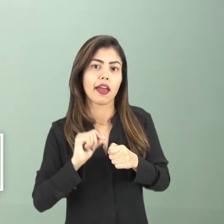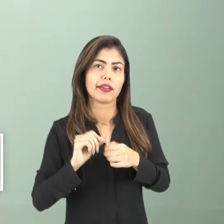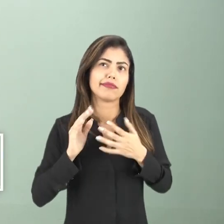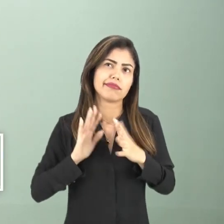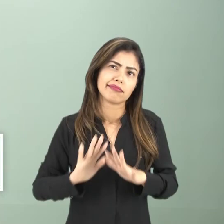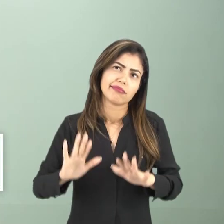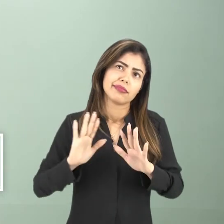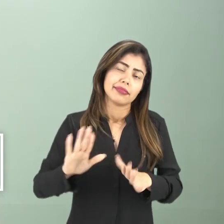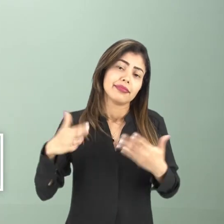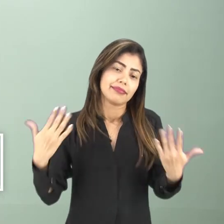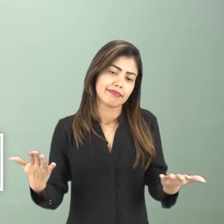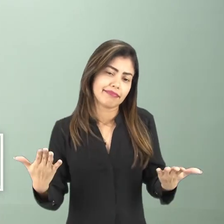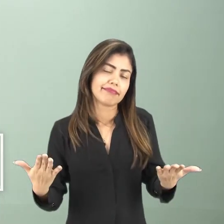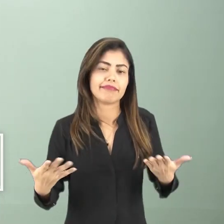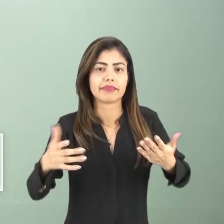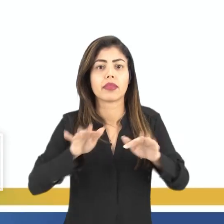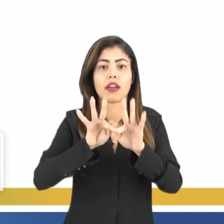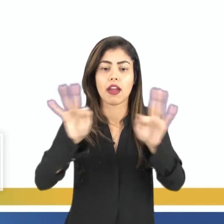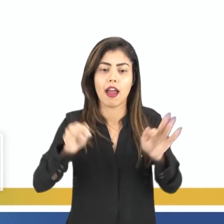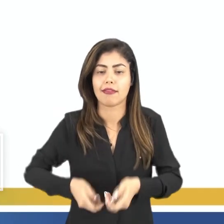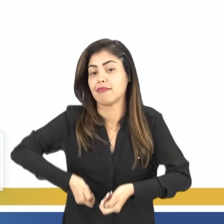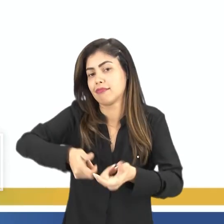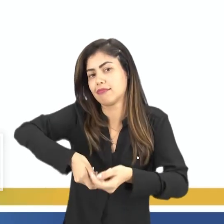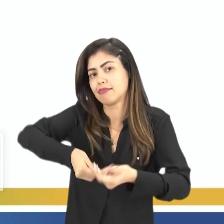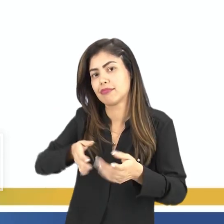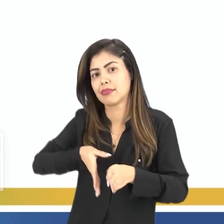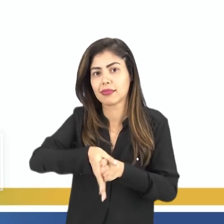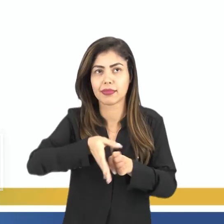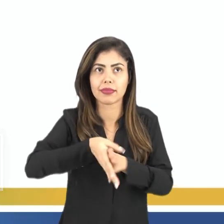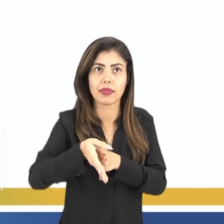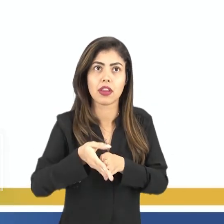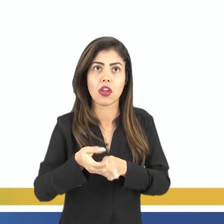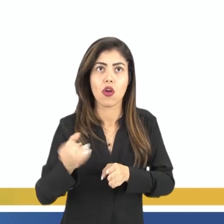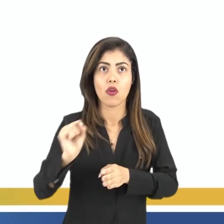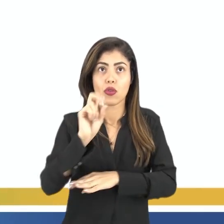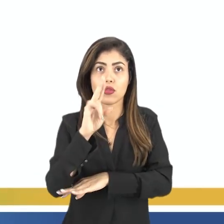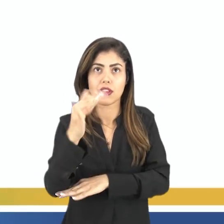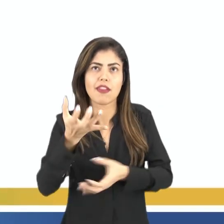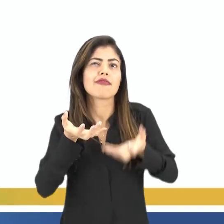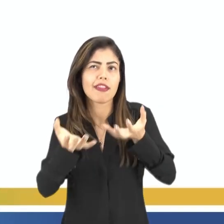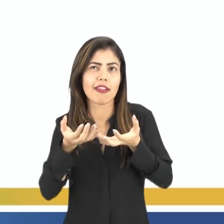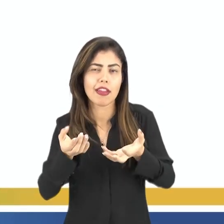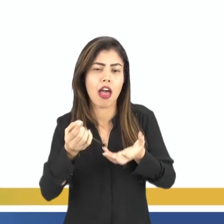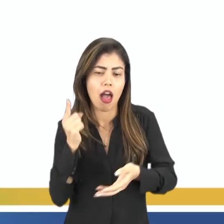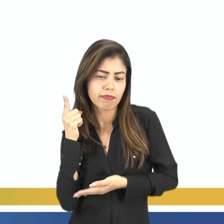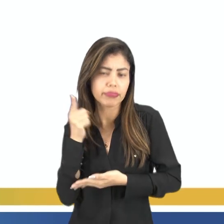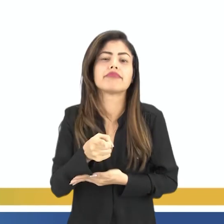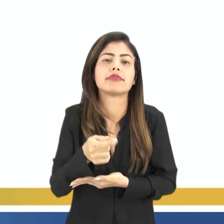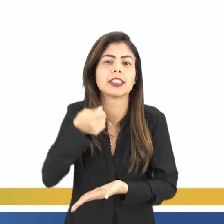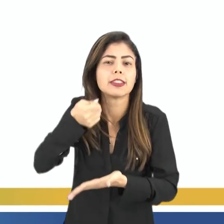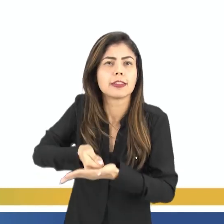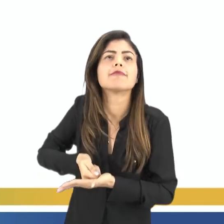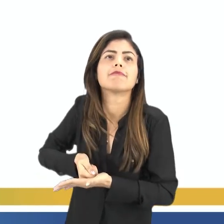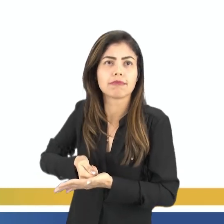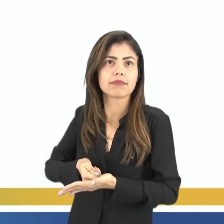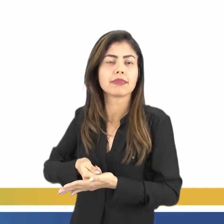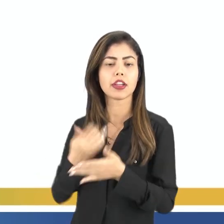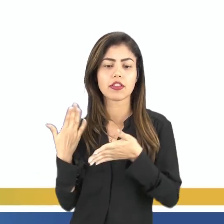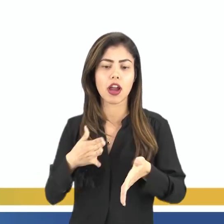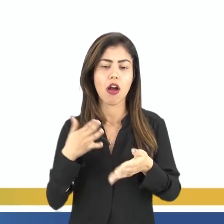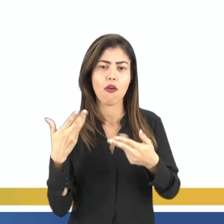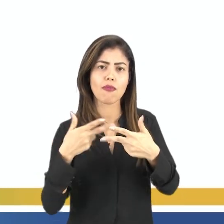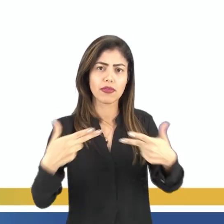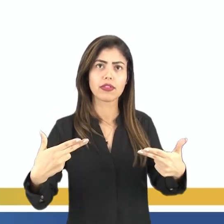desanimado, vai uma frase de motivação. O sucesso nasce do querer, da determinação e persistência em chegar